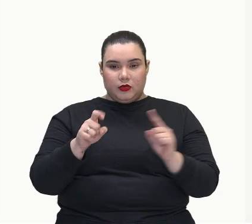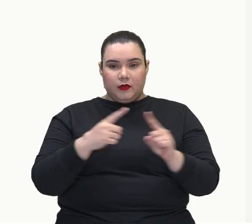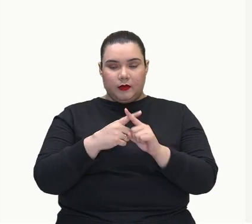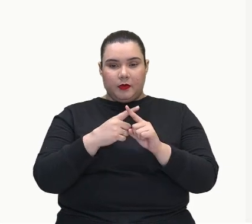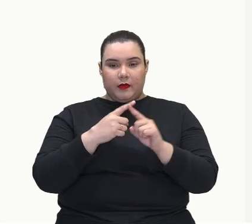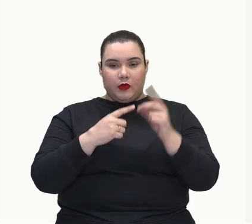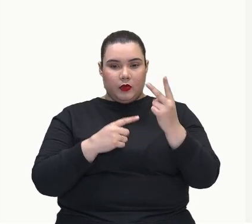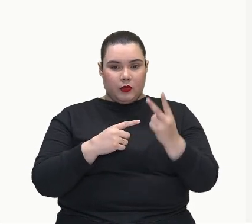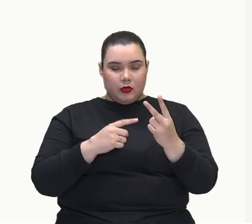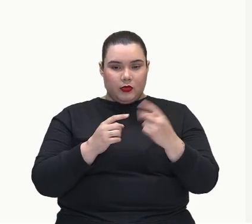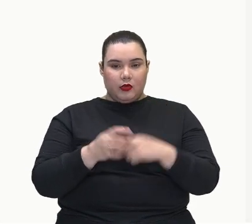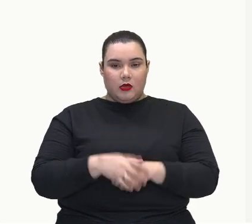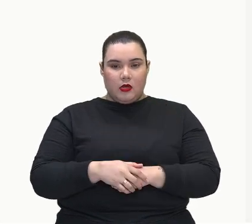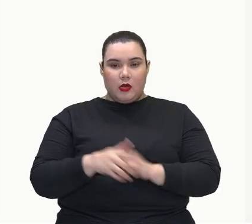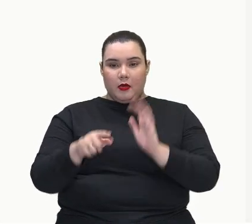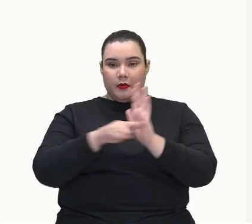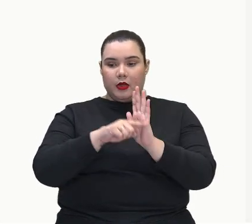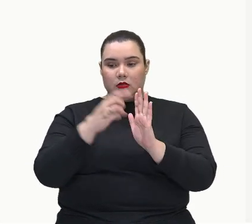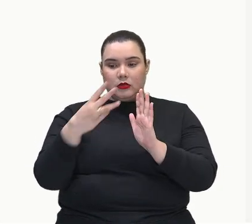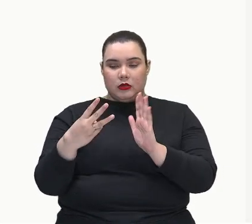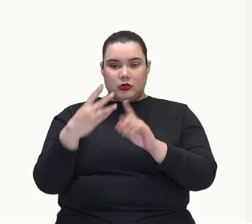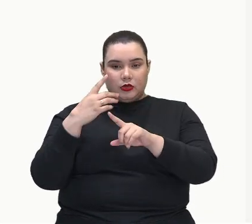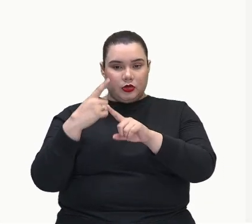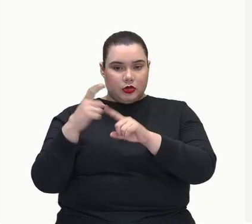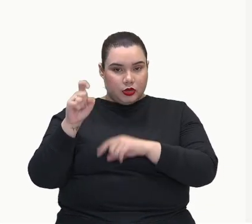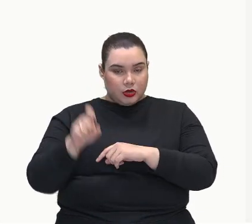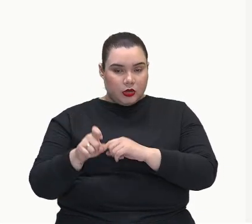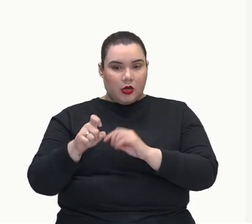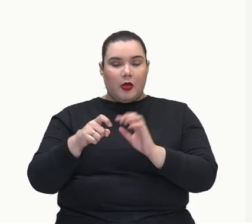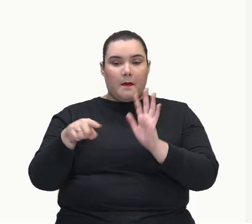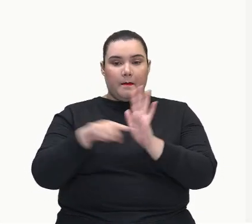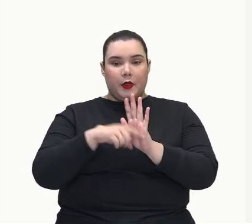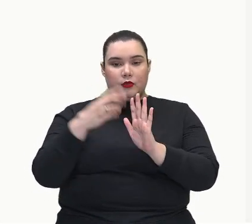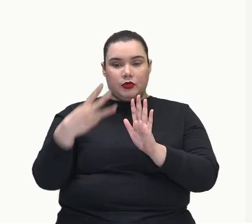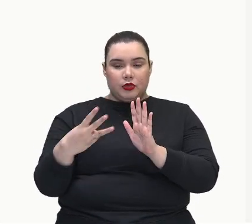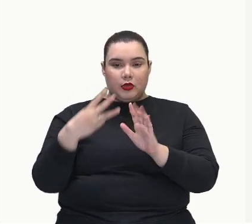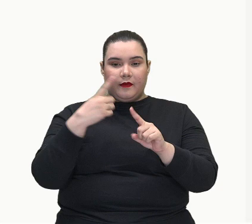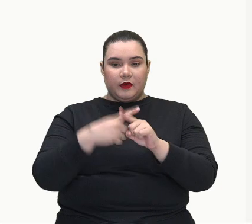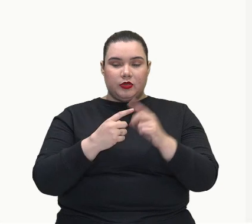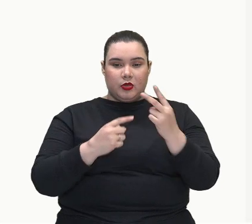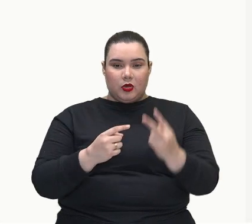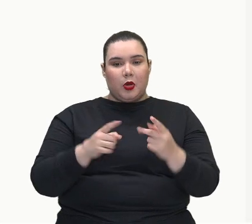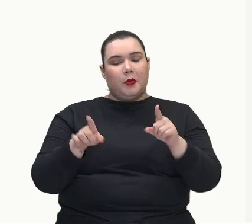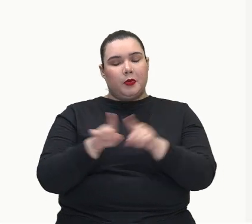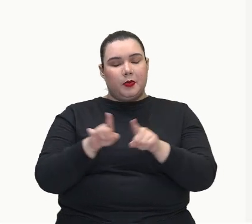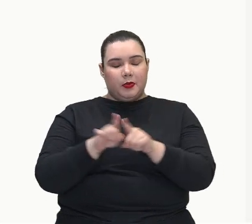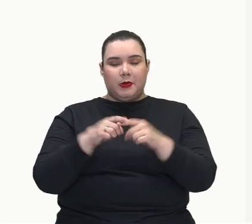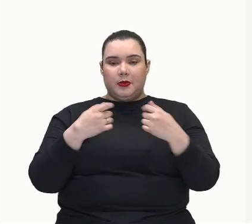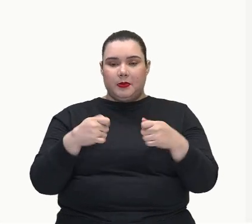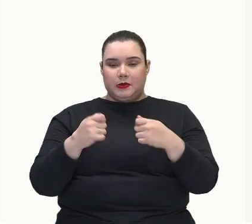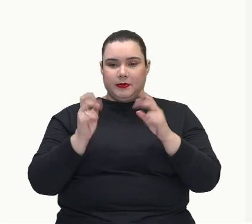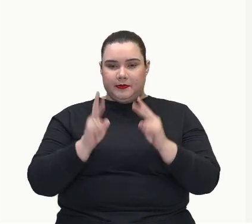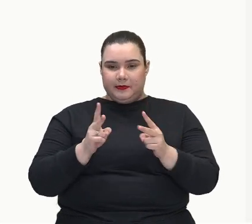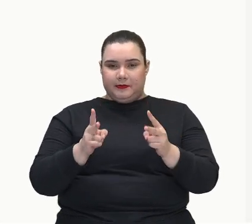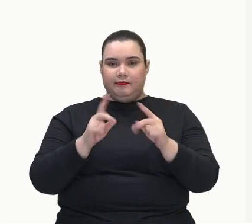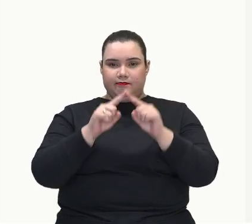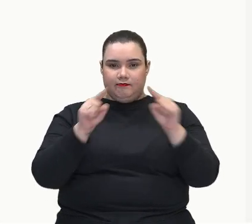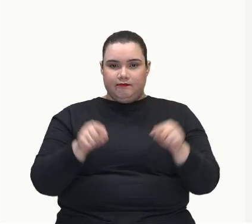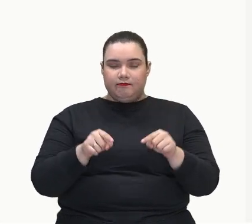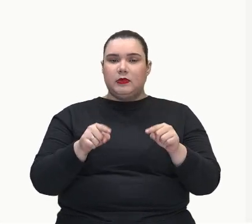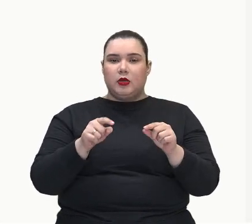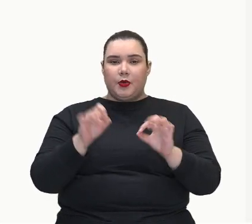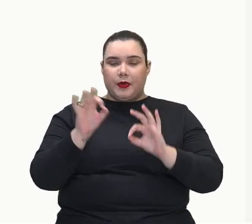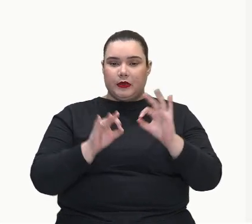2, o menos 3 pelo x e o menos 3 pelo 2. Por isso que a gente também deve fazer essa